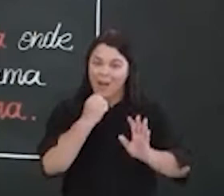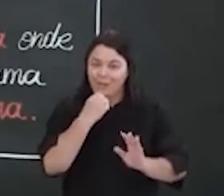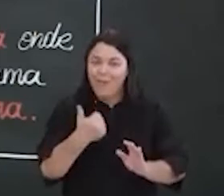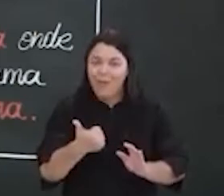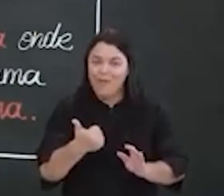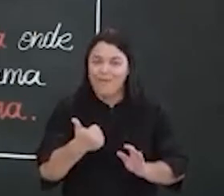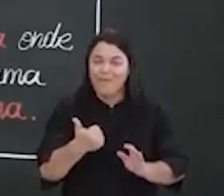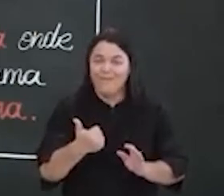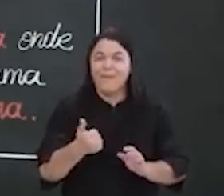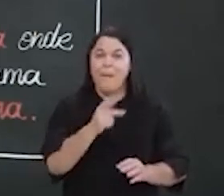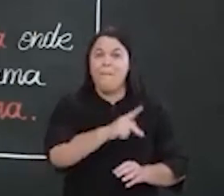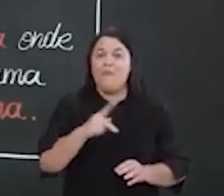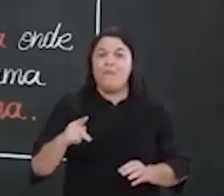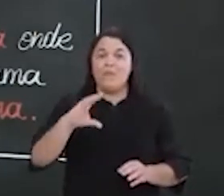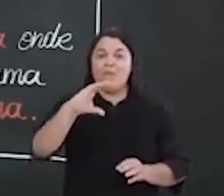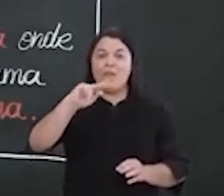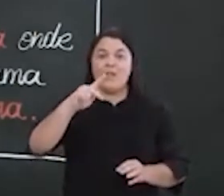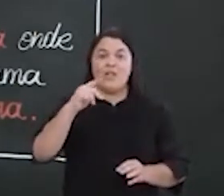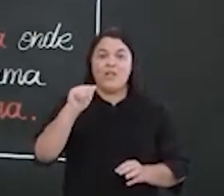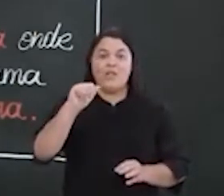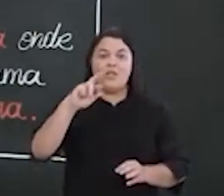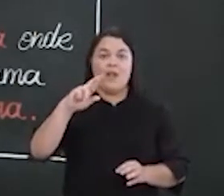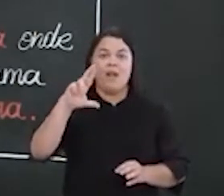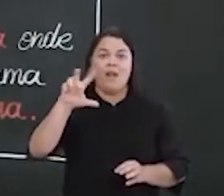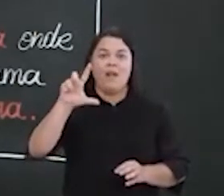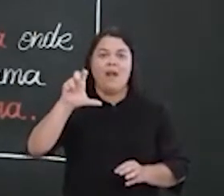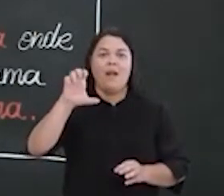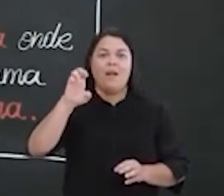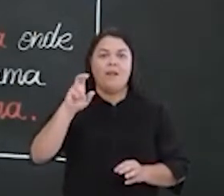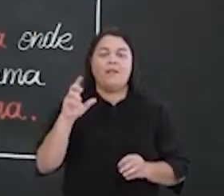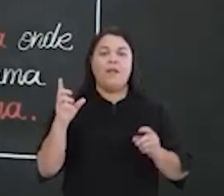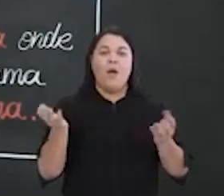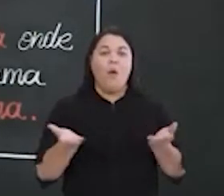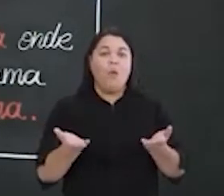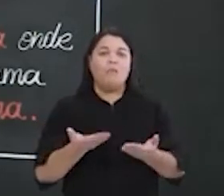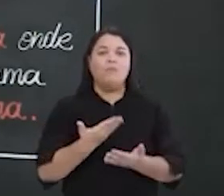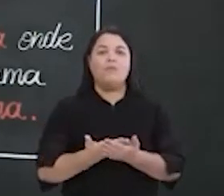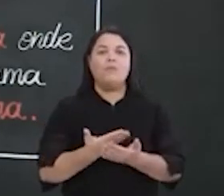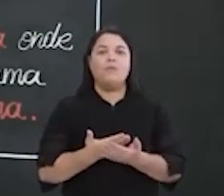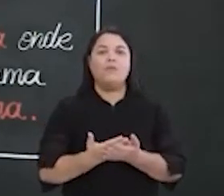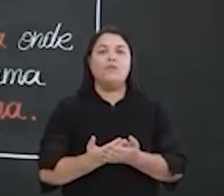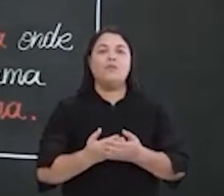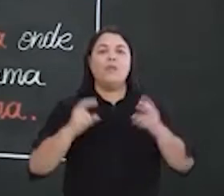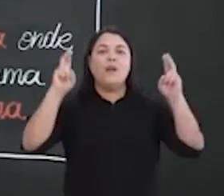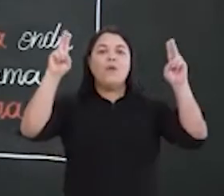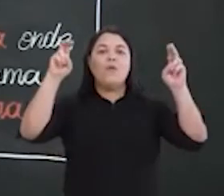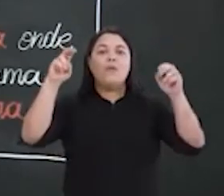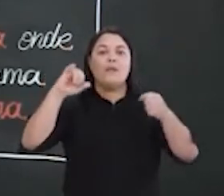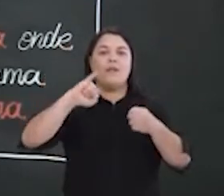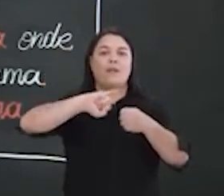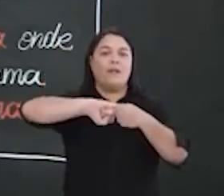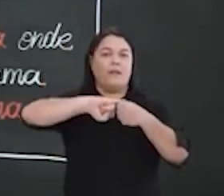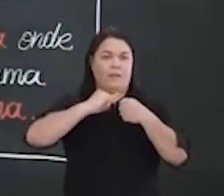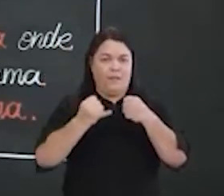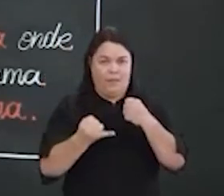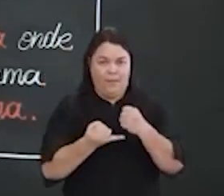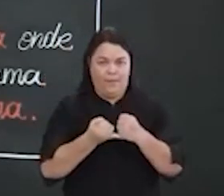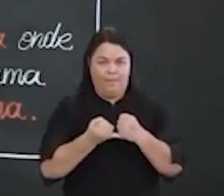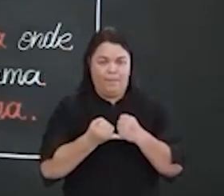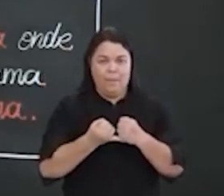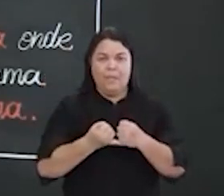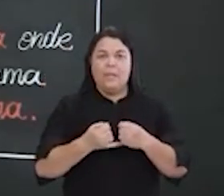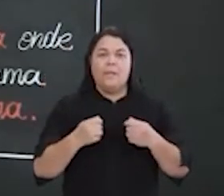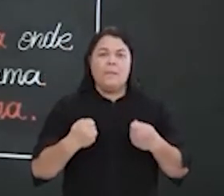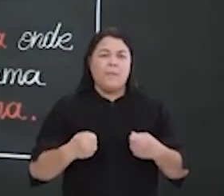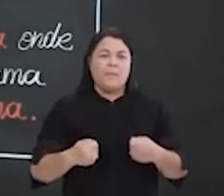Olá, tudo bem? Eu sou o professor Charlie e a aula de hoje é sobre adjetivo. Vamos lembrar que as palavras da língua